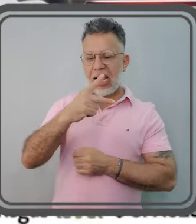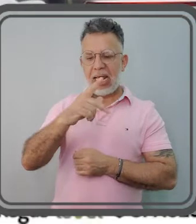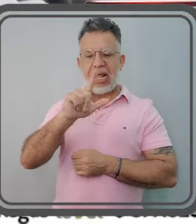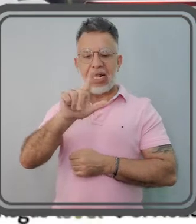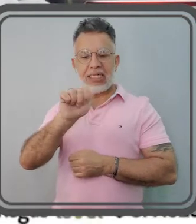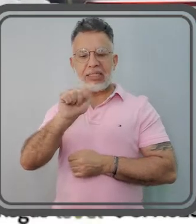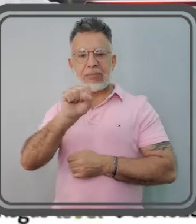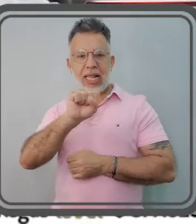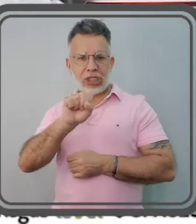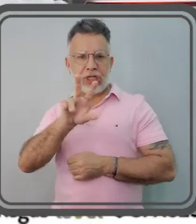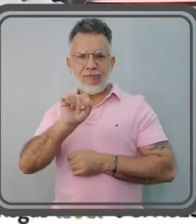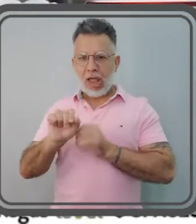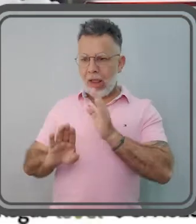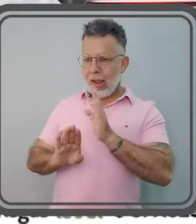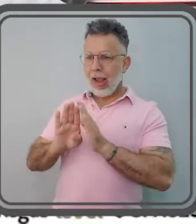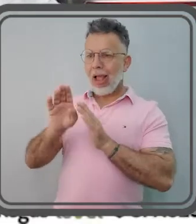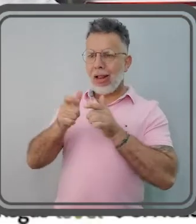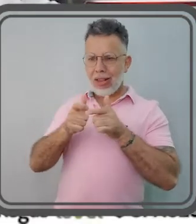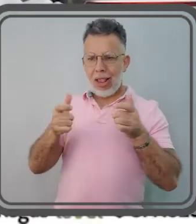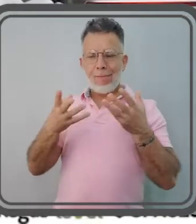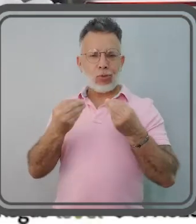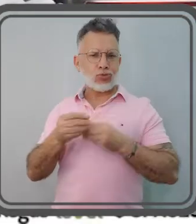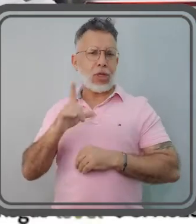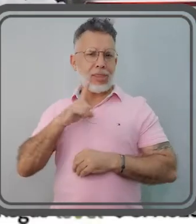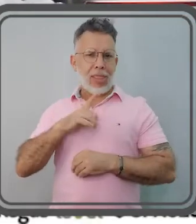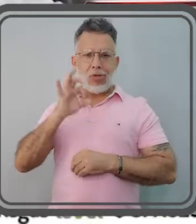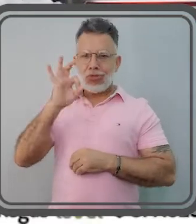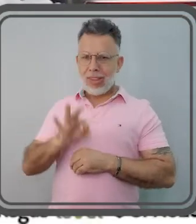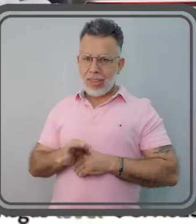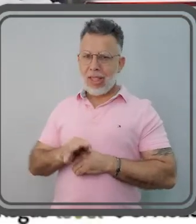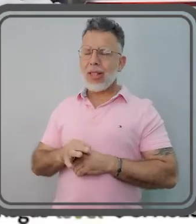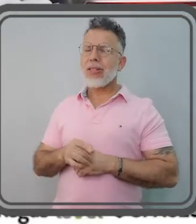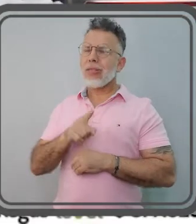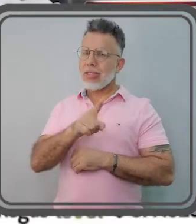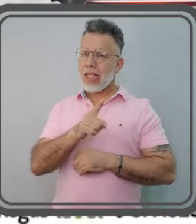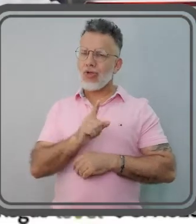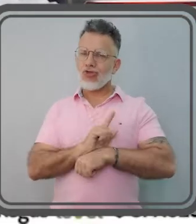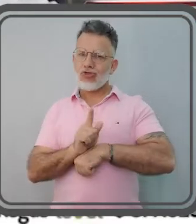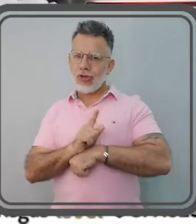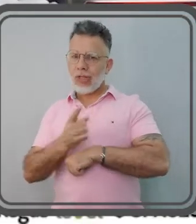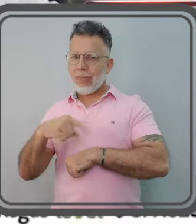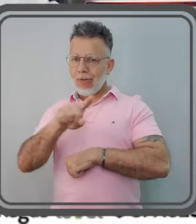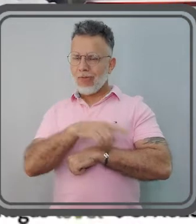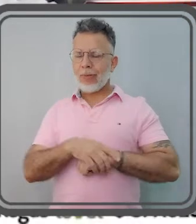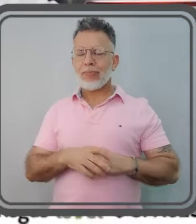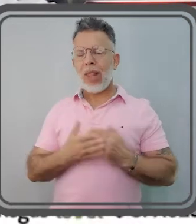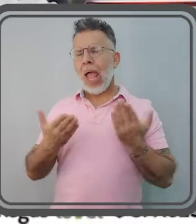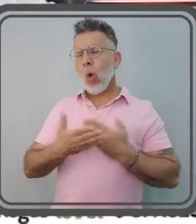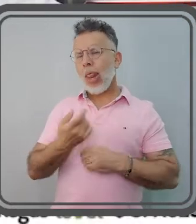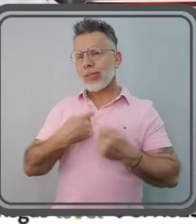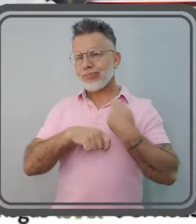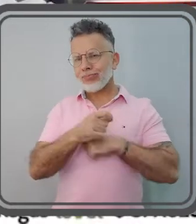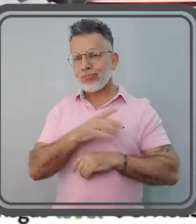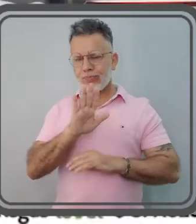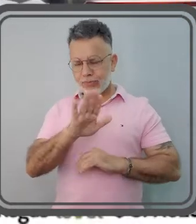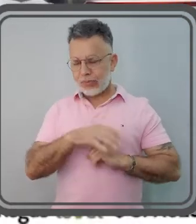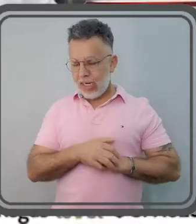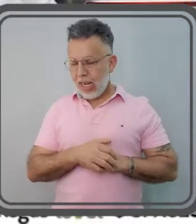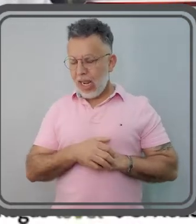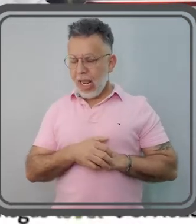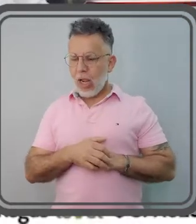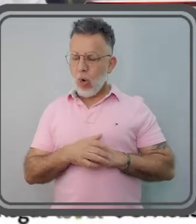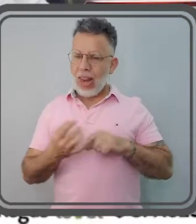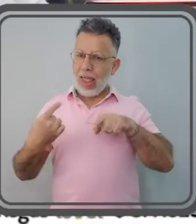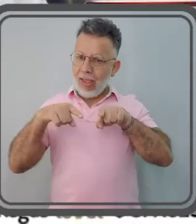capitaneada por vocês. Muito obrigado. Agora, franchising é transferência de know-how, né, continuamente, por mais